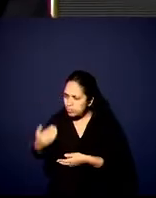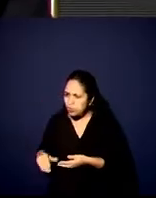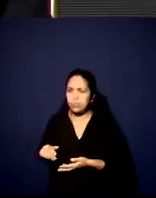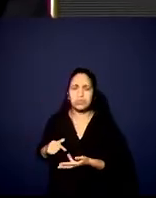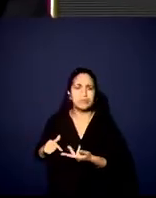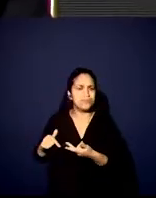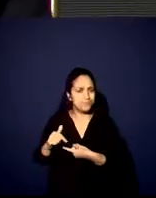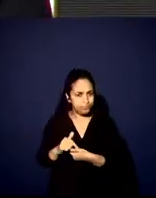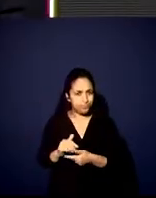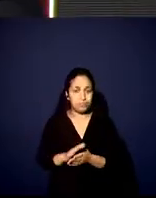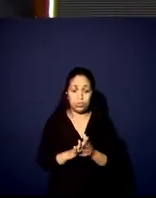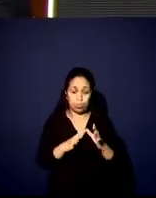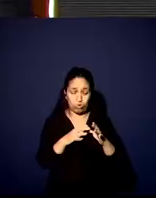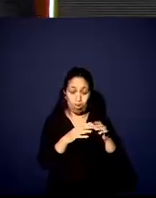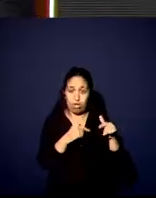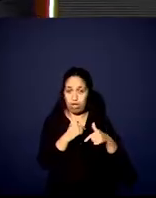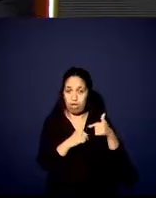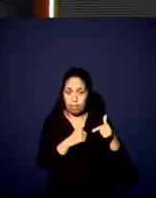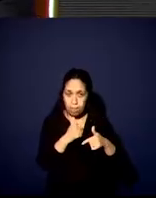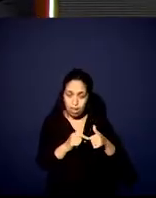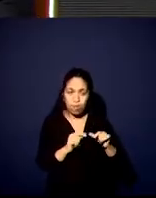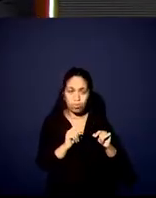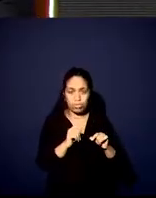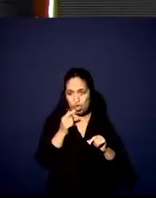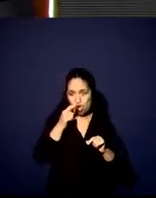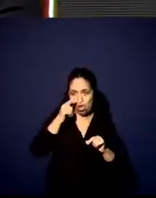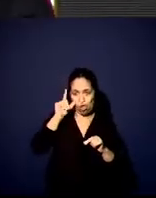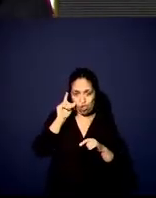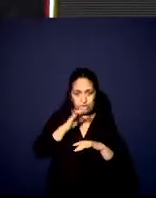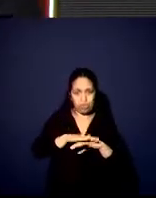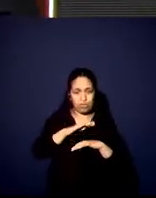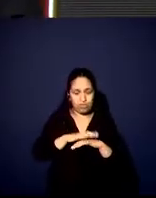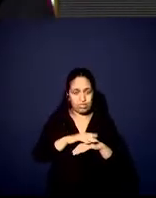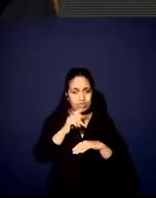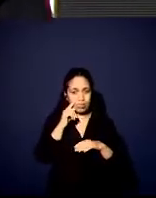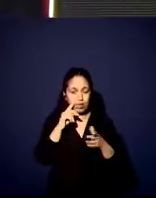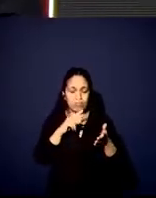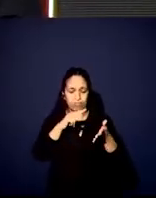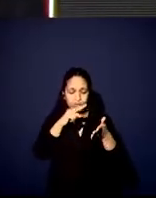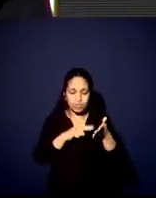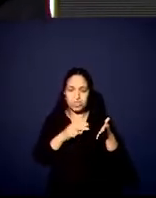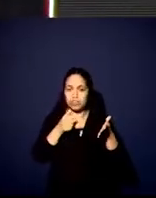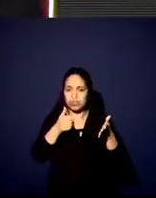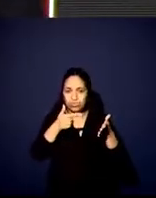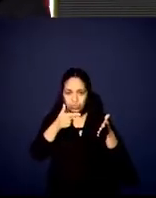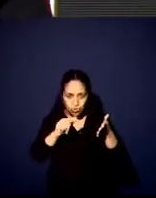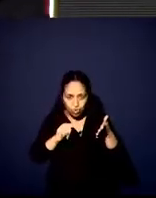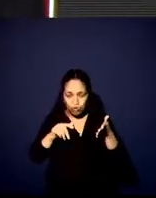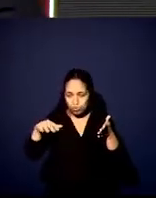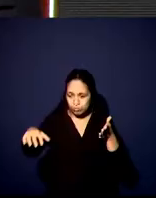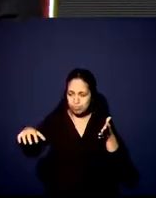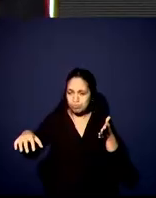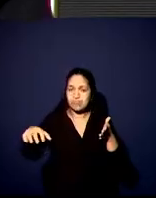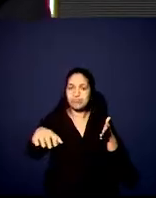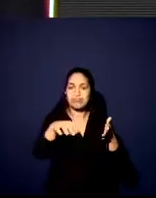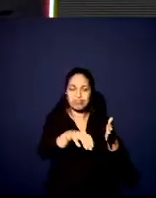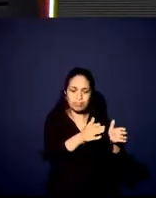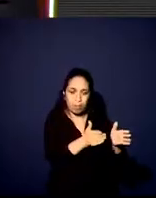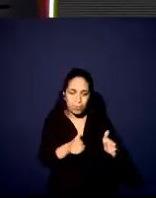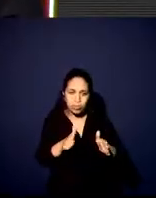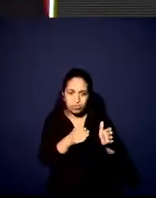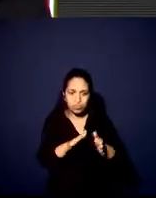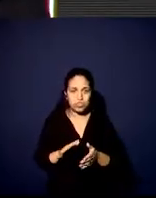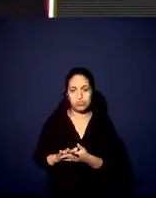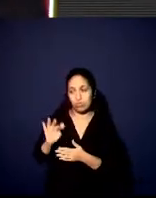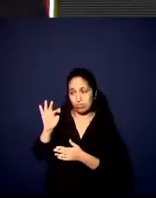o grupo de trabalho foi subscrito ontem para que revisite as conversas com setores produtivos a parte Federativa do